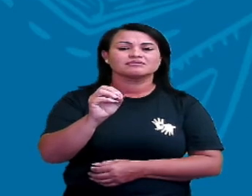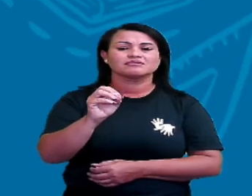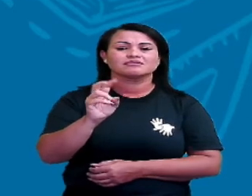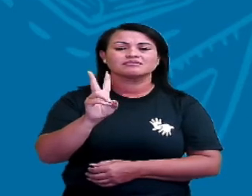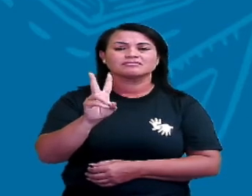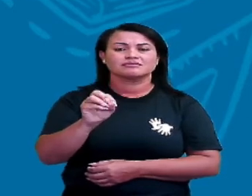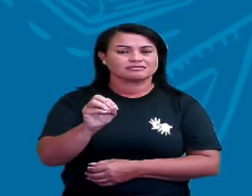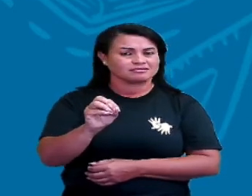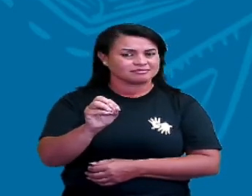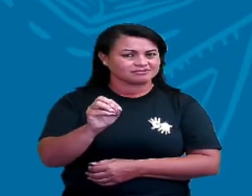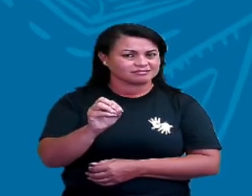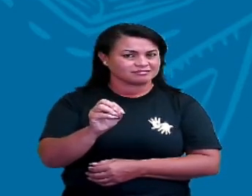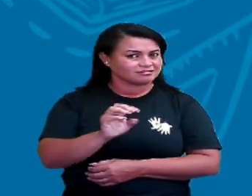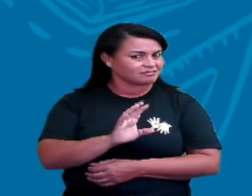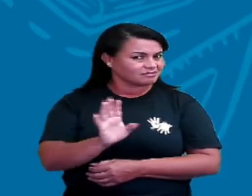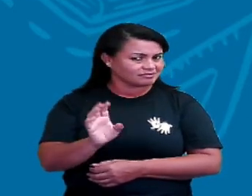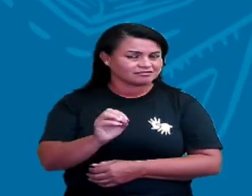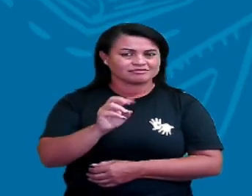ovo,